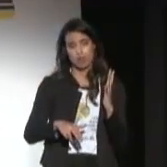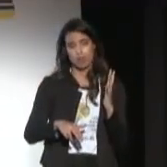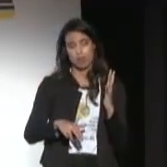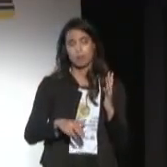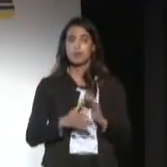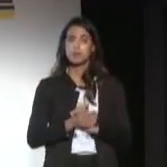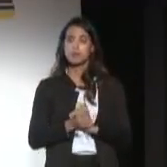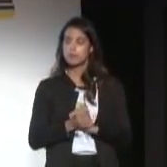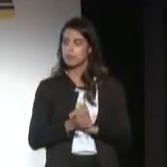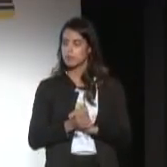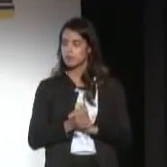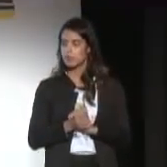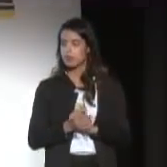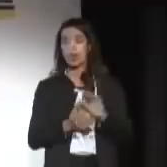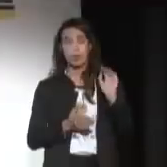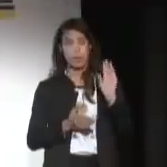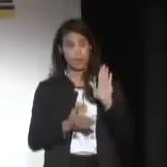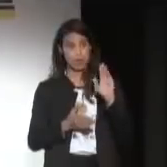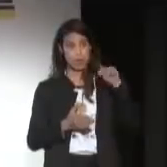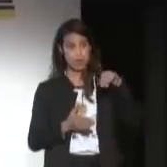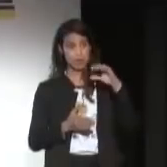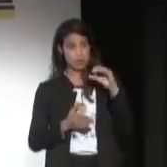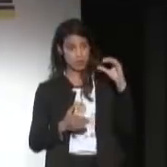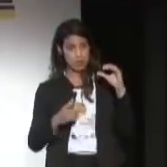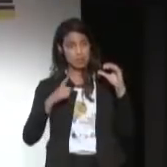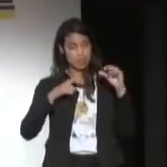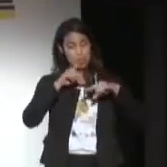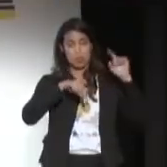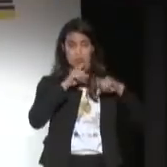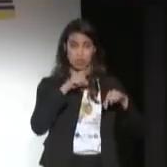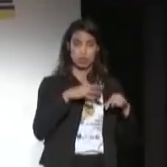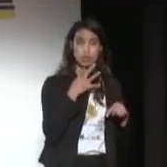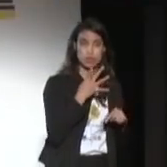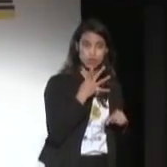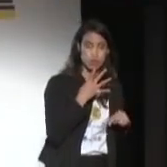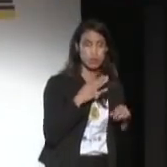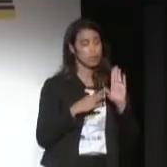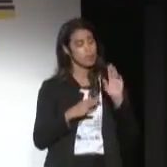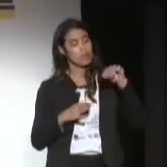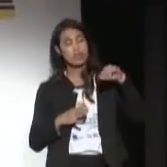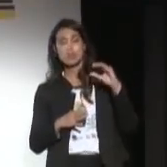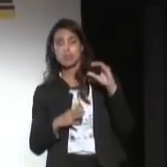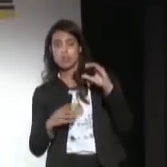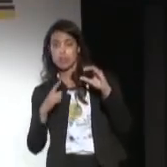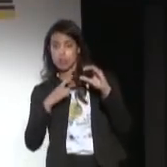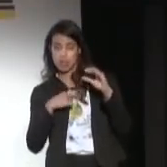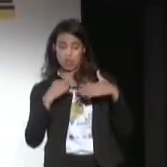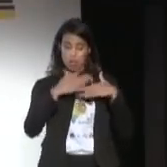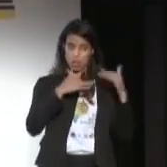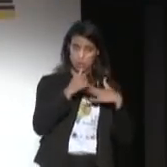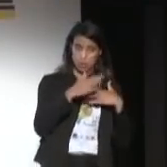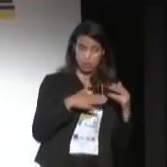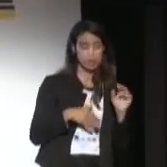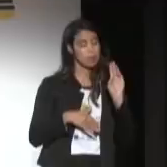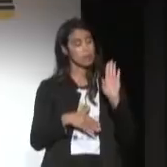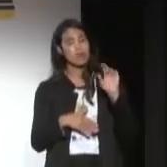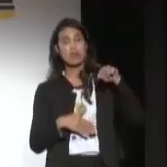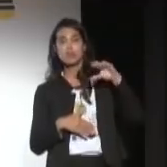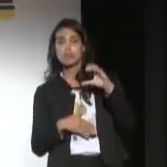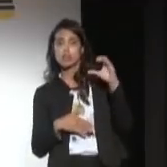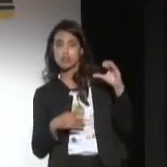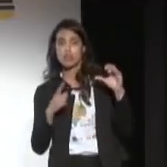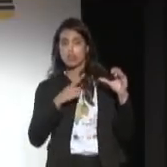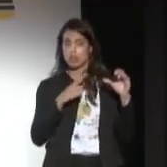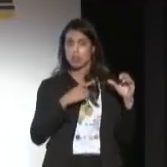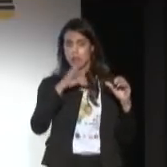Está aí, né? A BNCC, além dela ter objeto de conhecimento, a BNCC, além dela ter habilidades, a BNCC ela